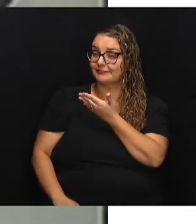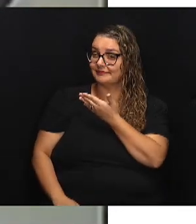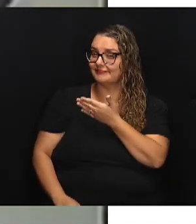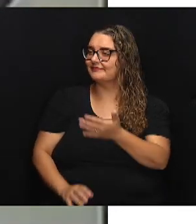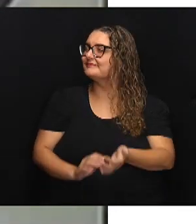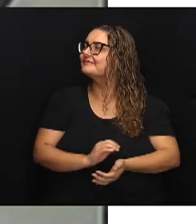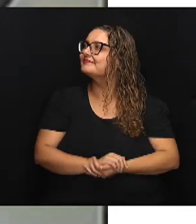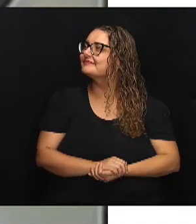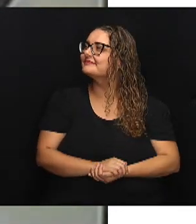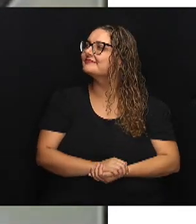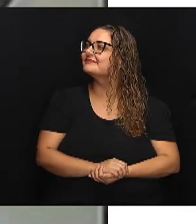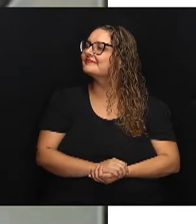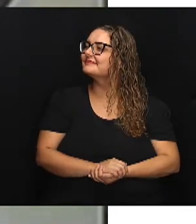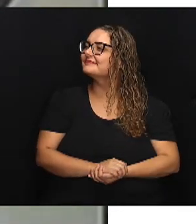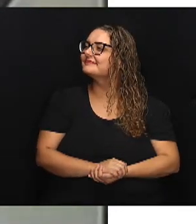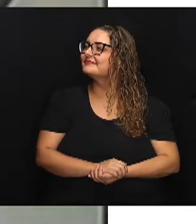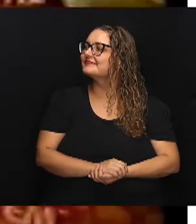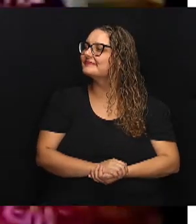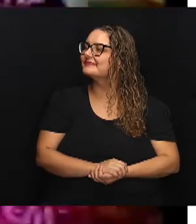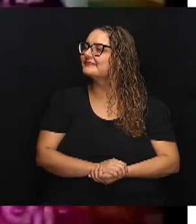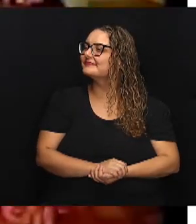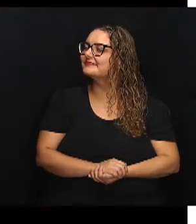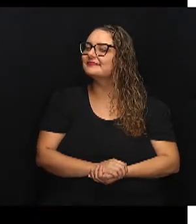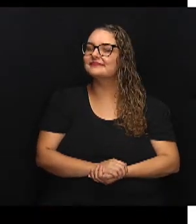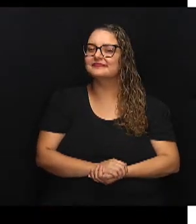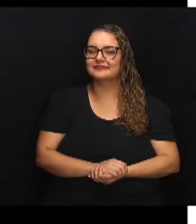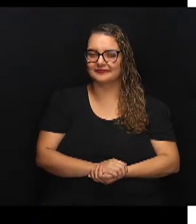Now with its new exciting games at a new low price.